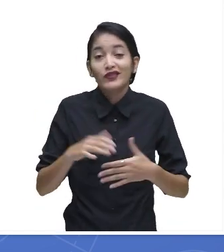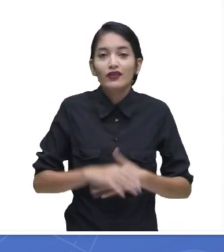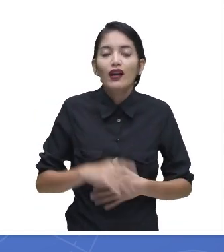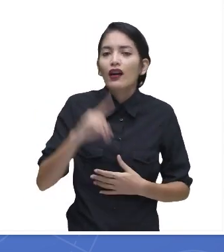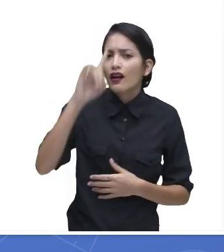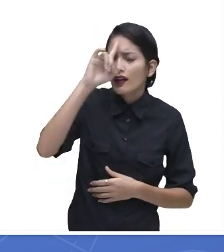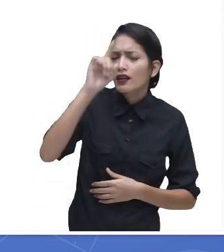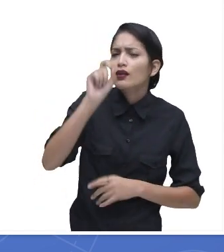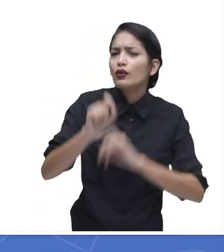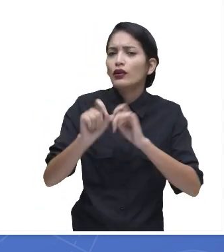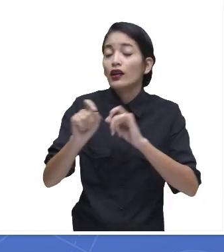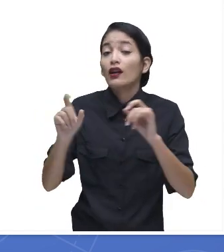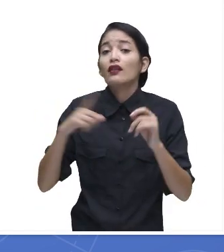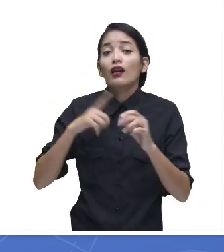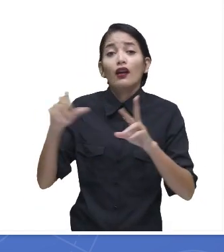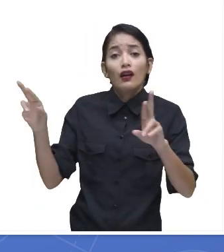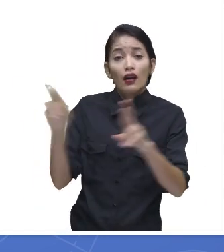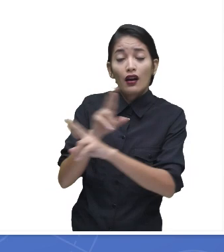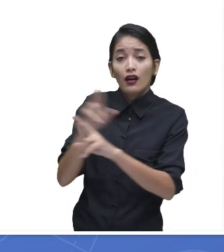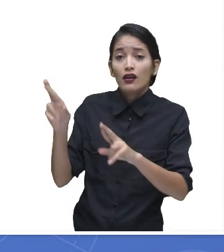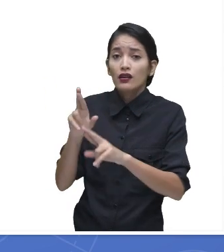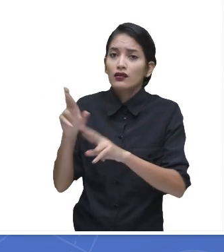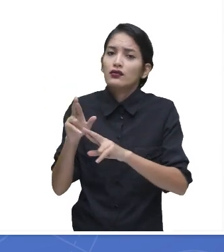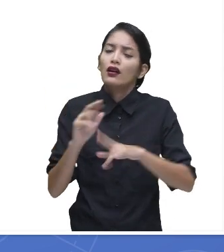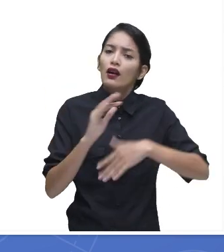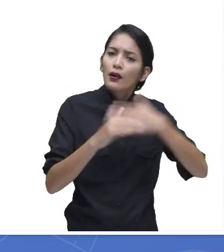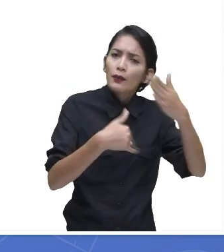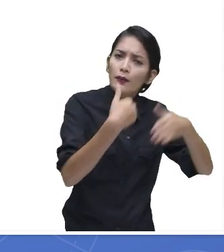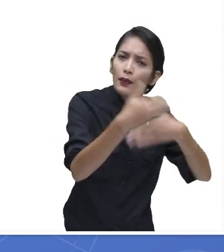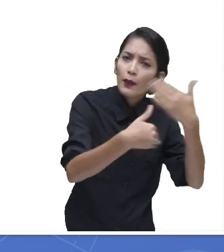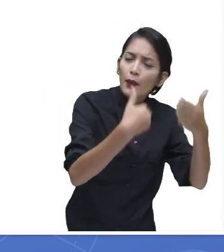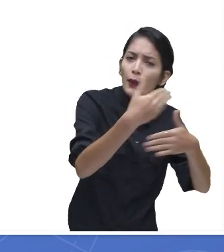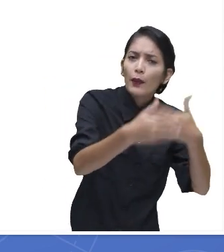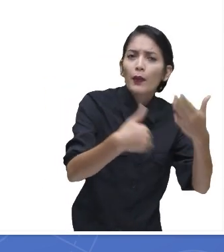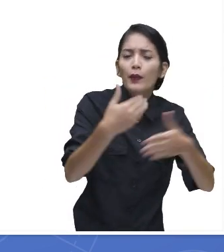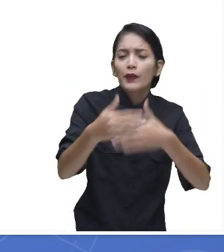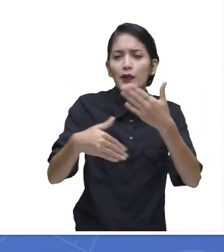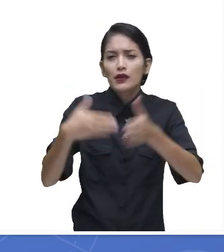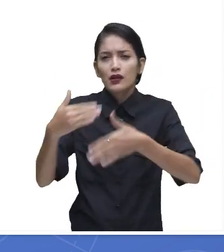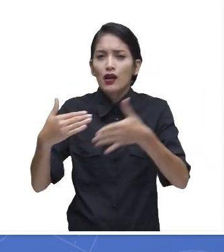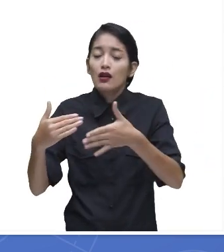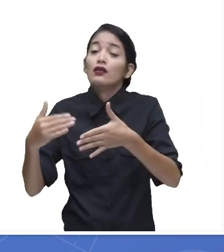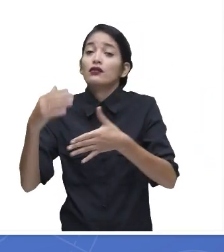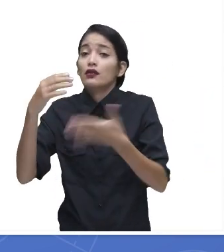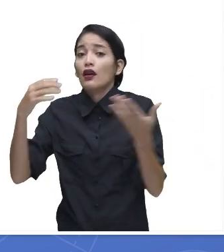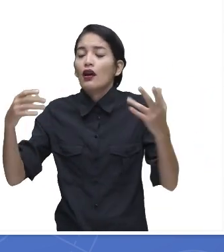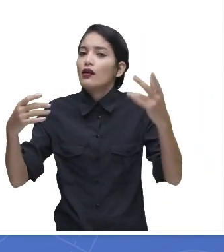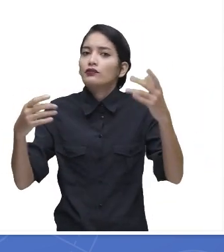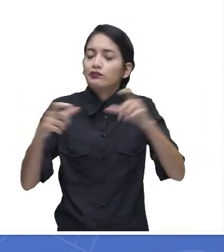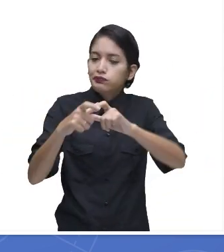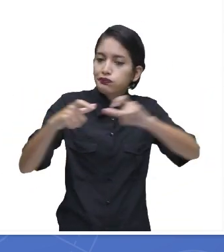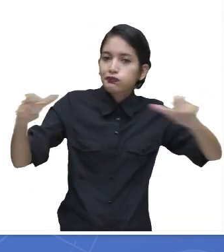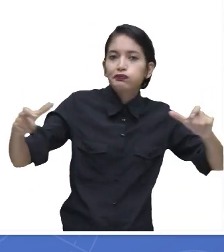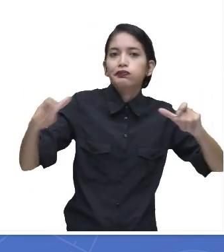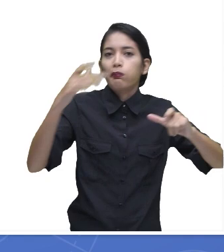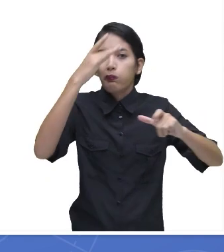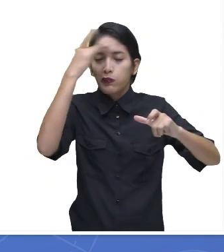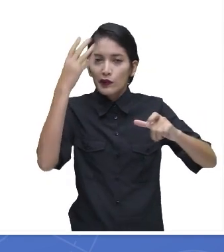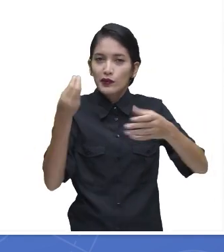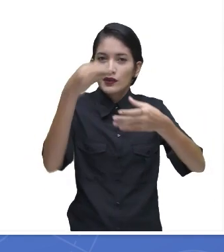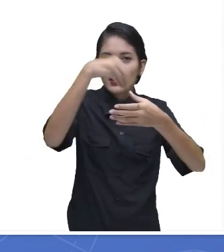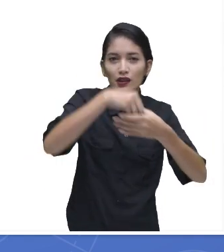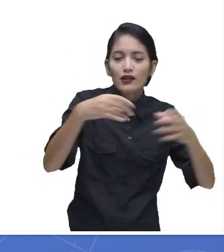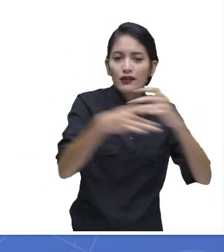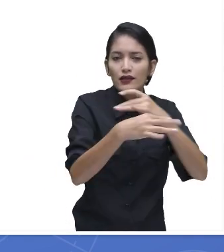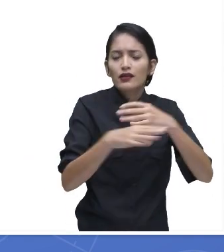gente relacionar ao processo de aumento muito grande da quantidade de pessoas nas cidades, né? Então, era para você marcar a